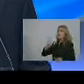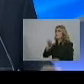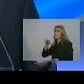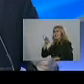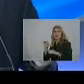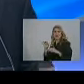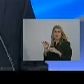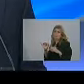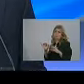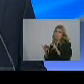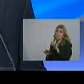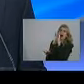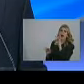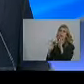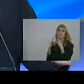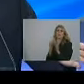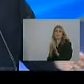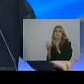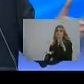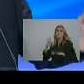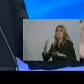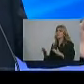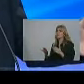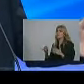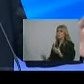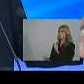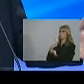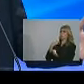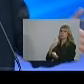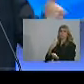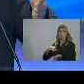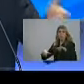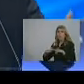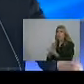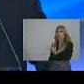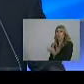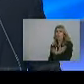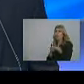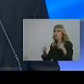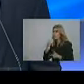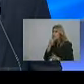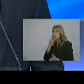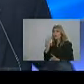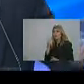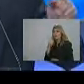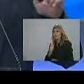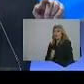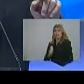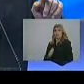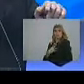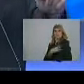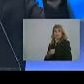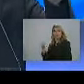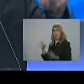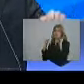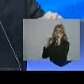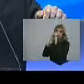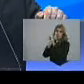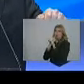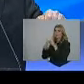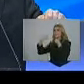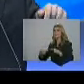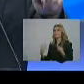de um pai de família, que perde o emprego e não sabe como vai garantir a sobrevivência dos seus filhos. Essa é a dificuldade que a gente enfrenta